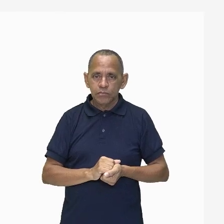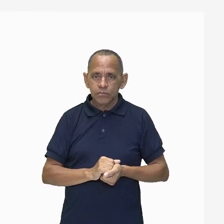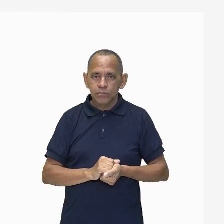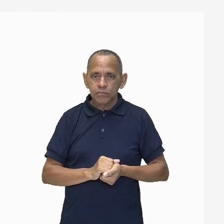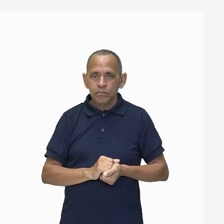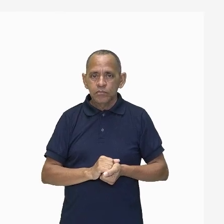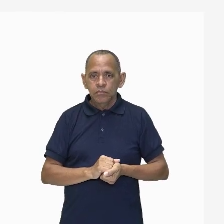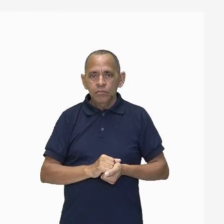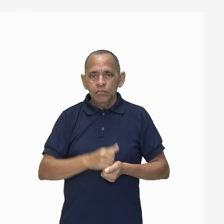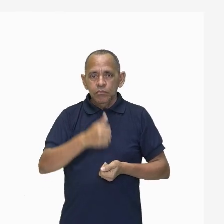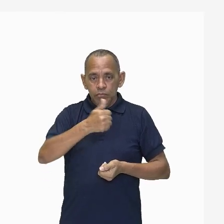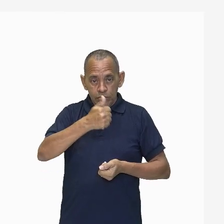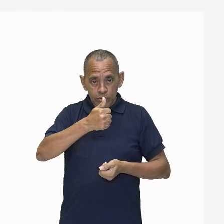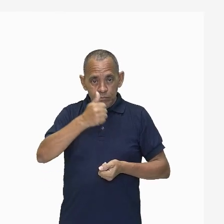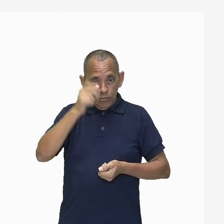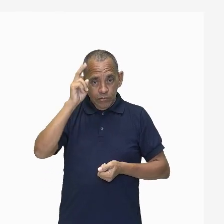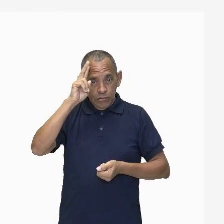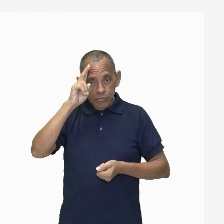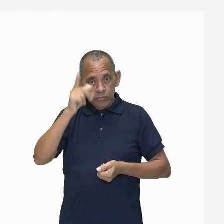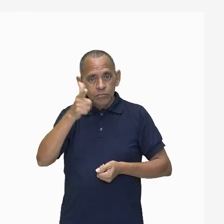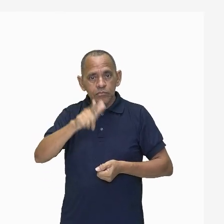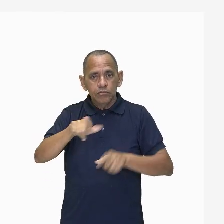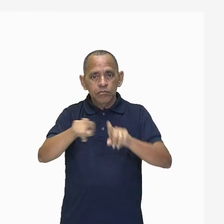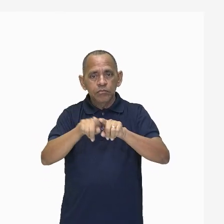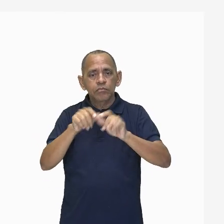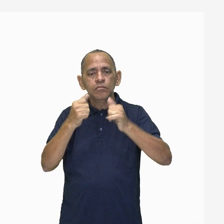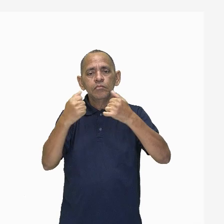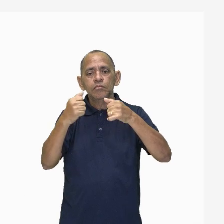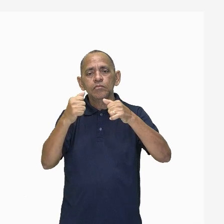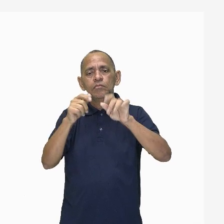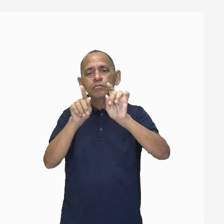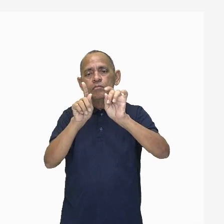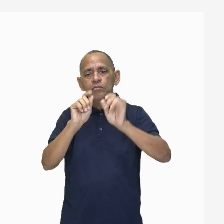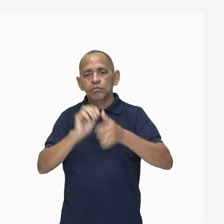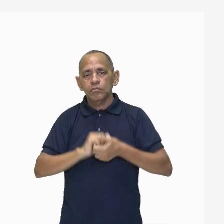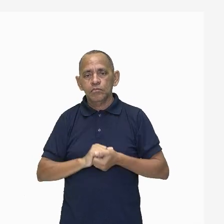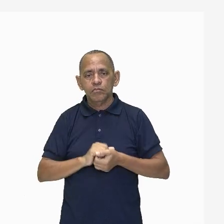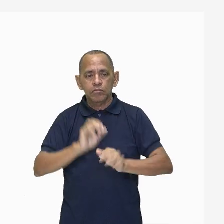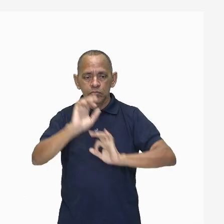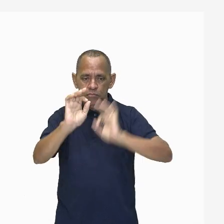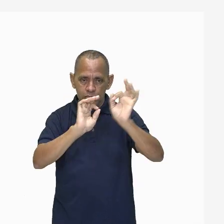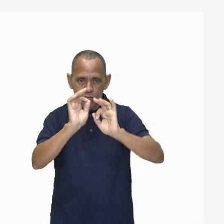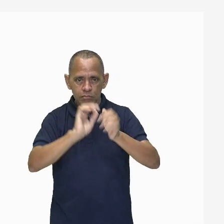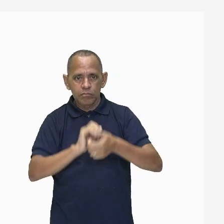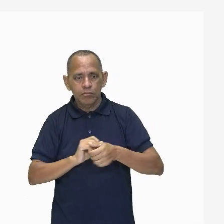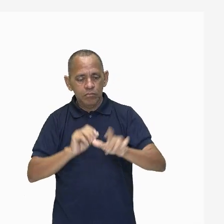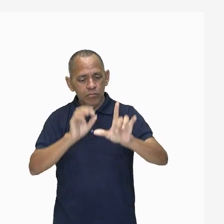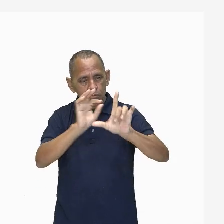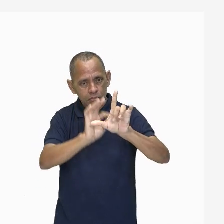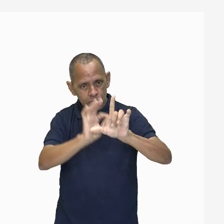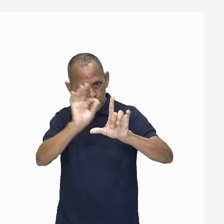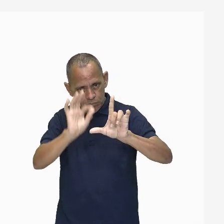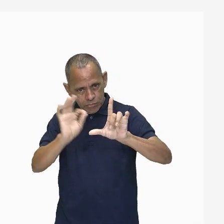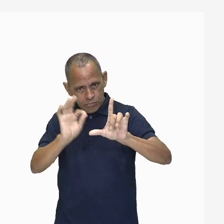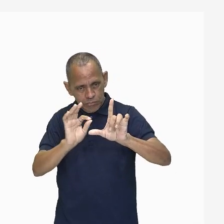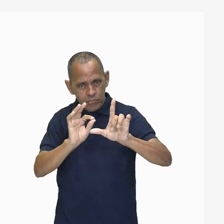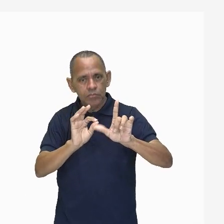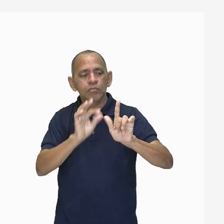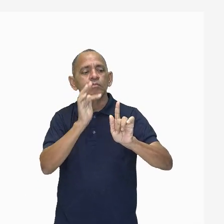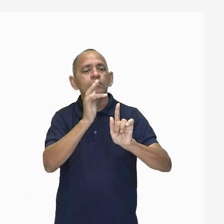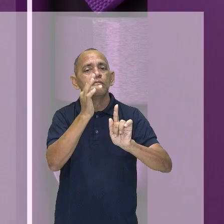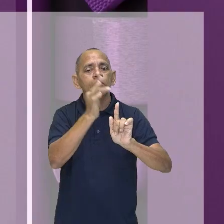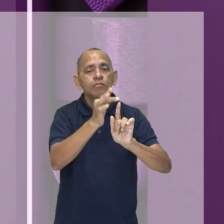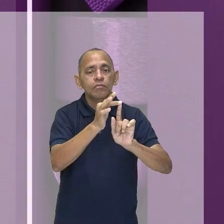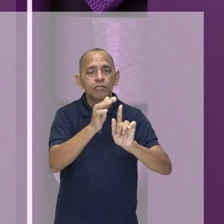Primeiro, vamos relembrar o que nós precisamos. Nós estamos aqui construindo o gráfico da função afim. Para construir o gráfico da